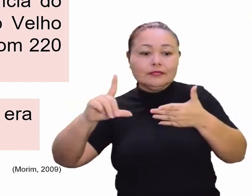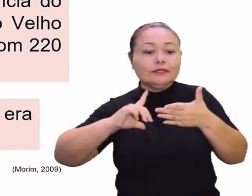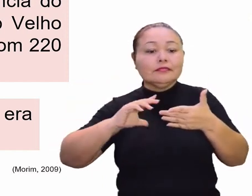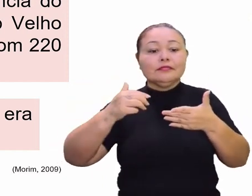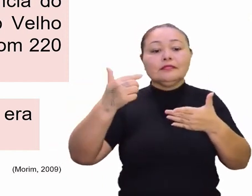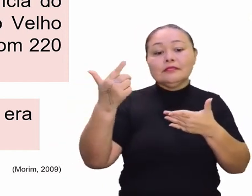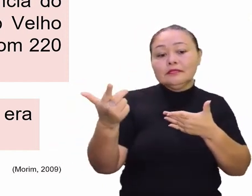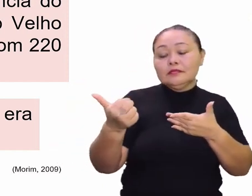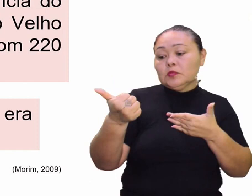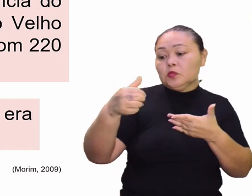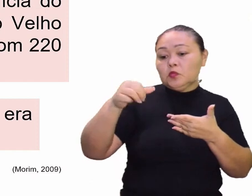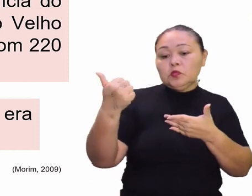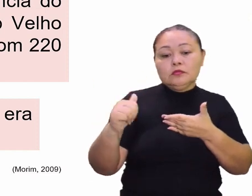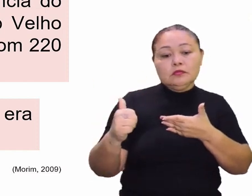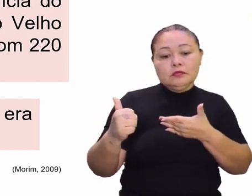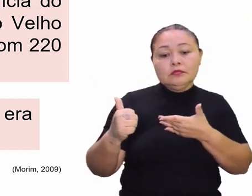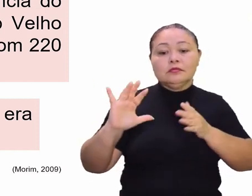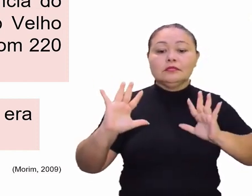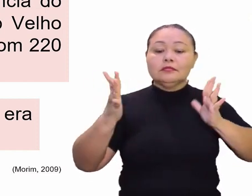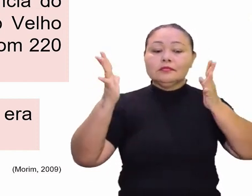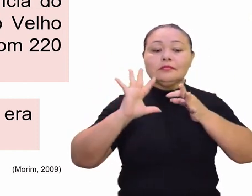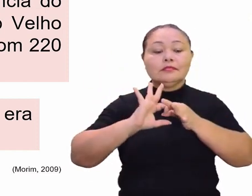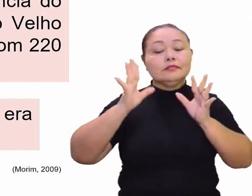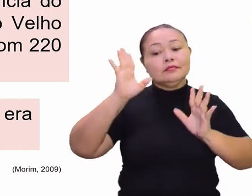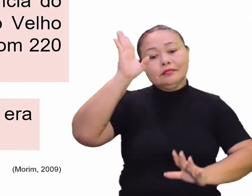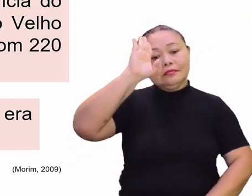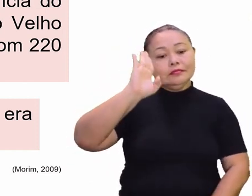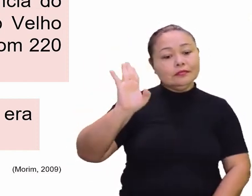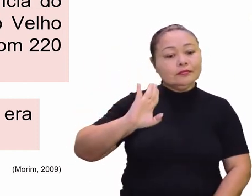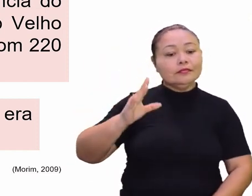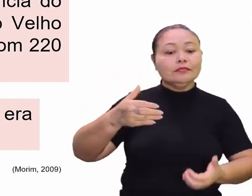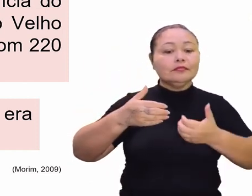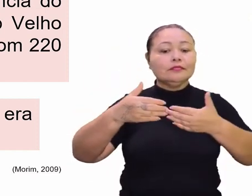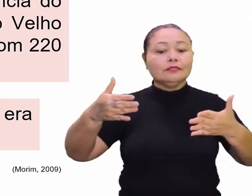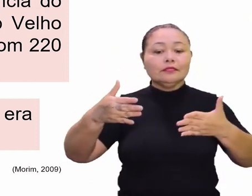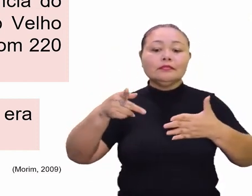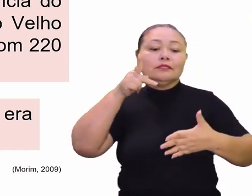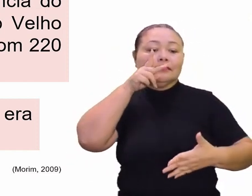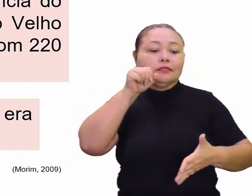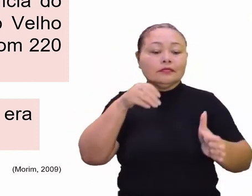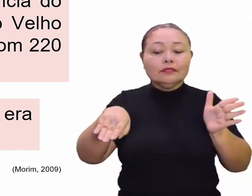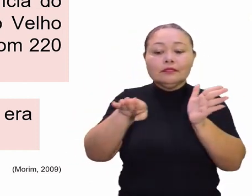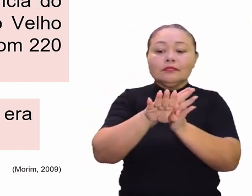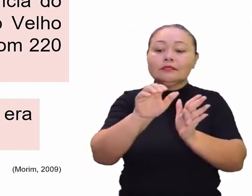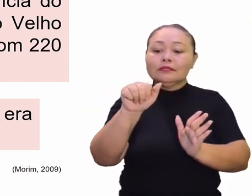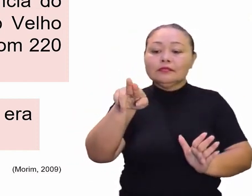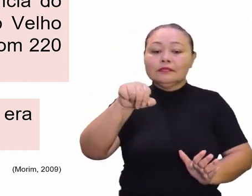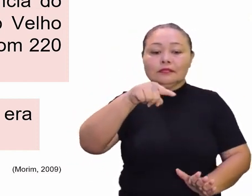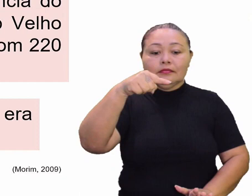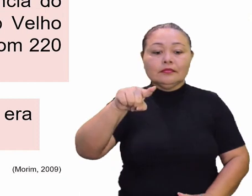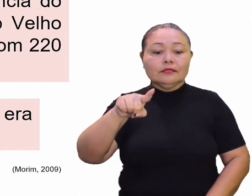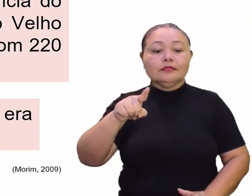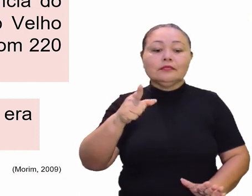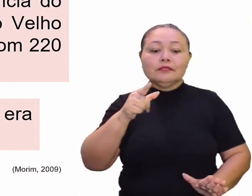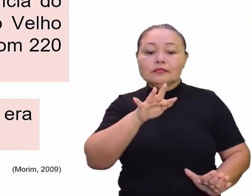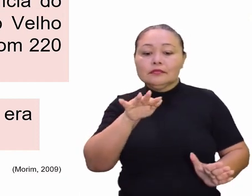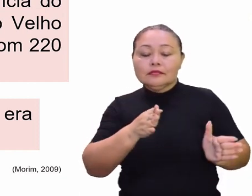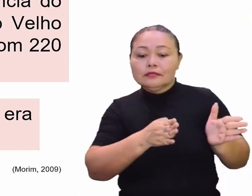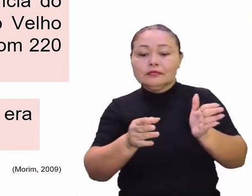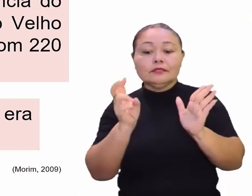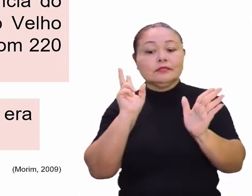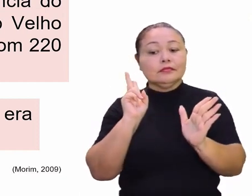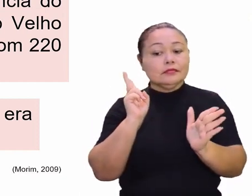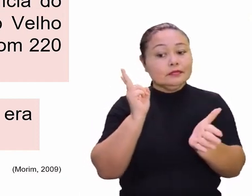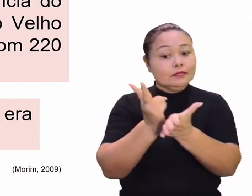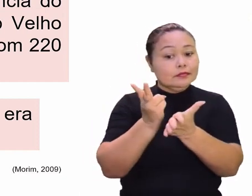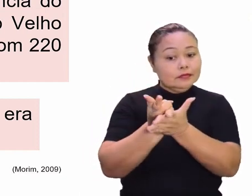Em 1911, comemorando a independência do Brasil, foi inaugurado o trecho de Porto Velho até Bunã, na foz do rio de